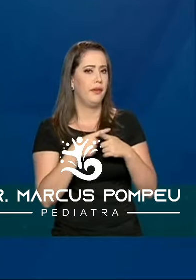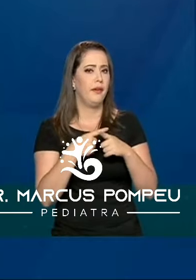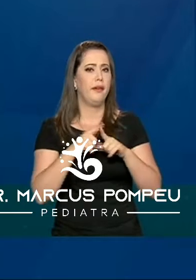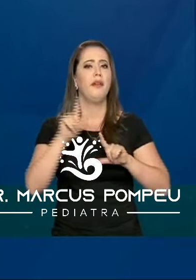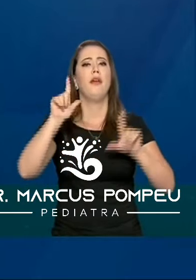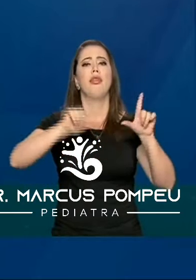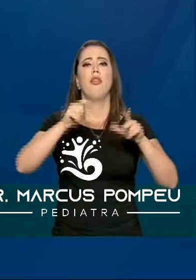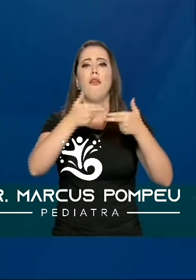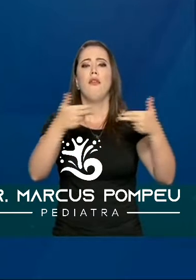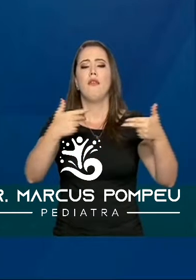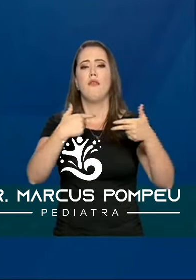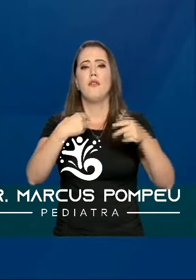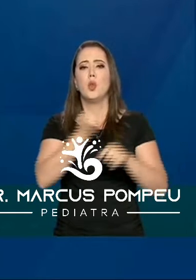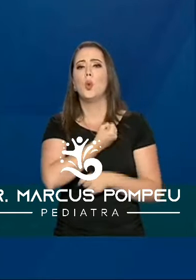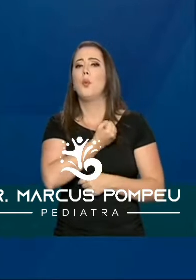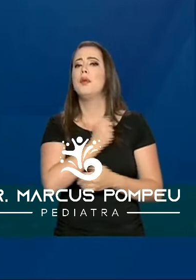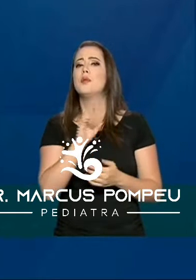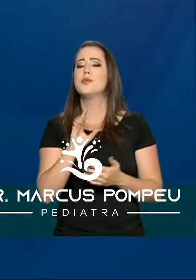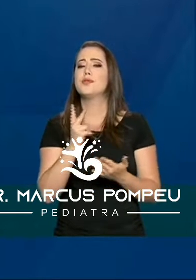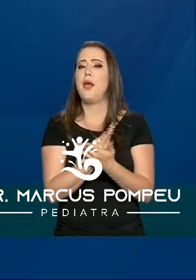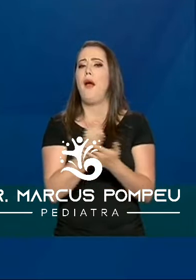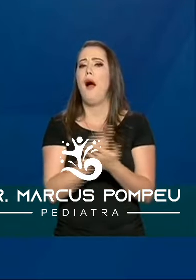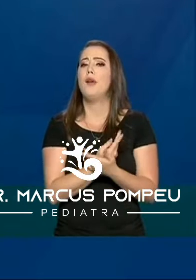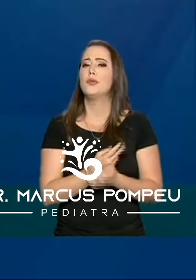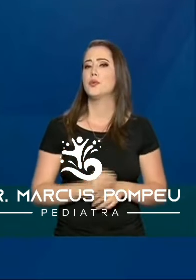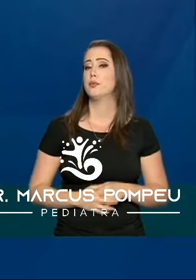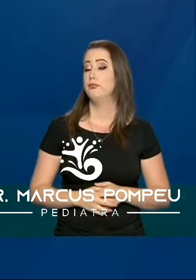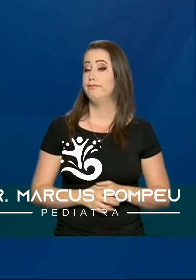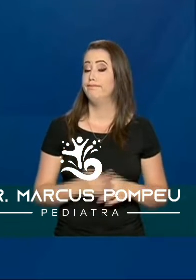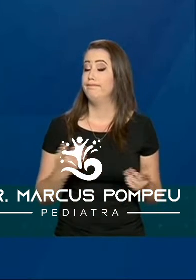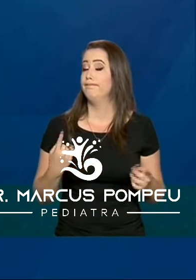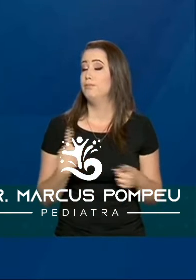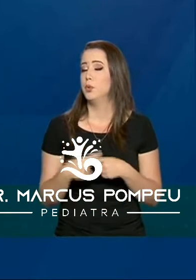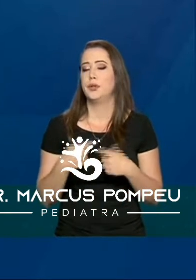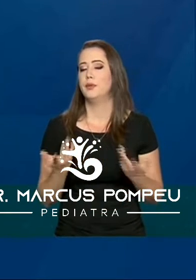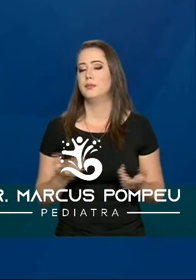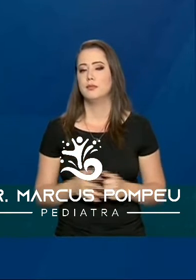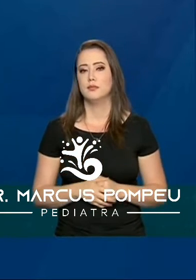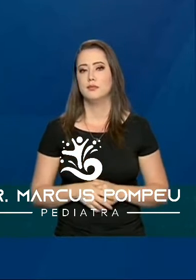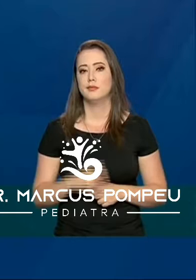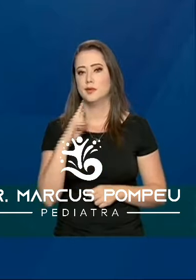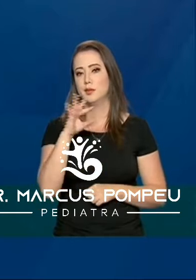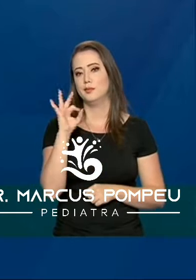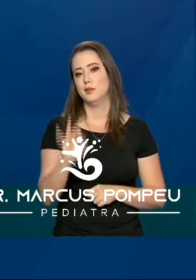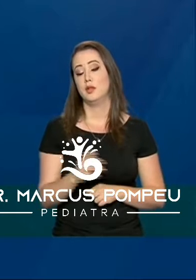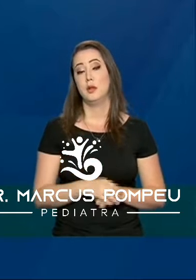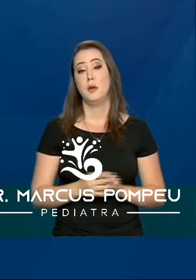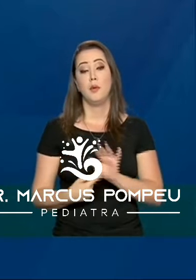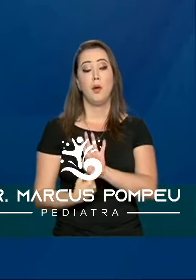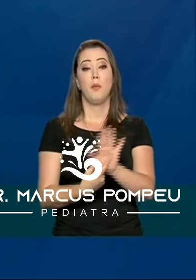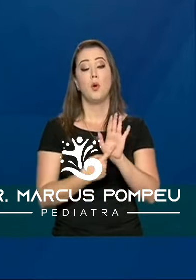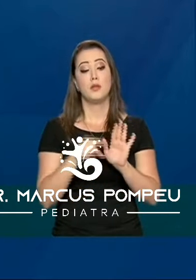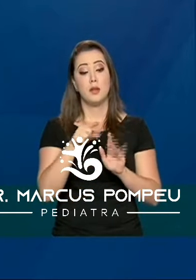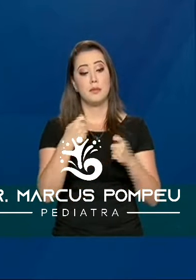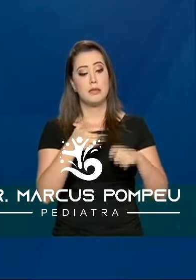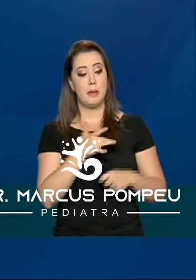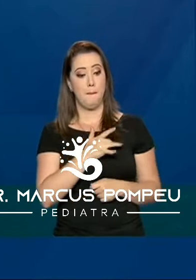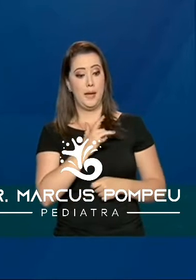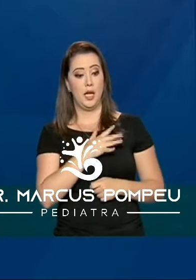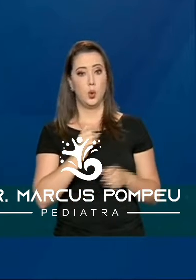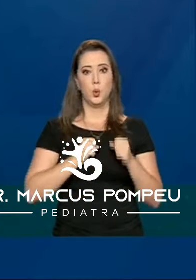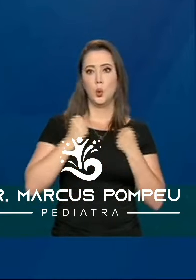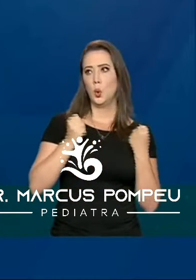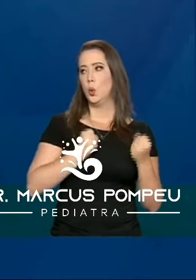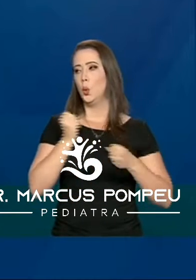errados? Por quê? É lógico, é a métrica do medo, é a métrica da